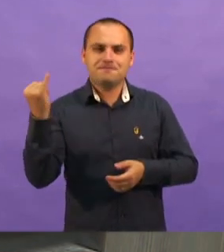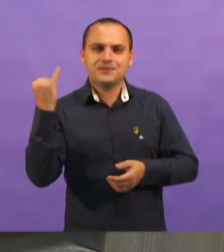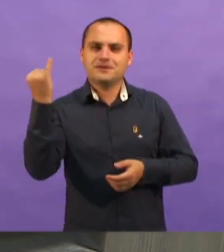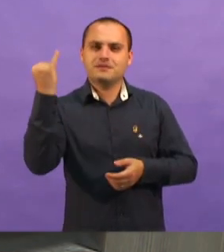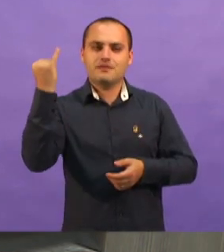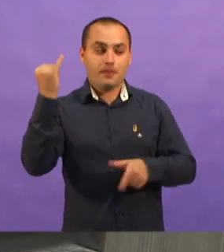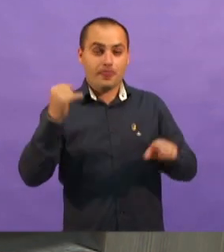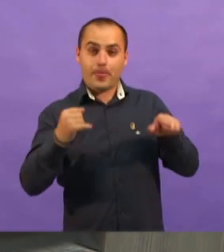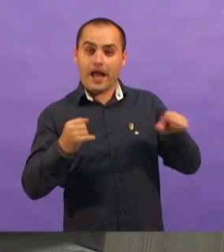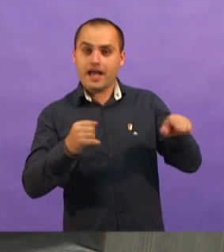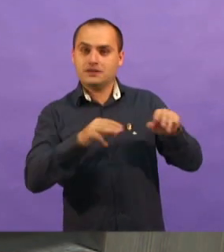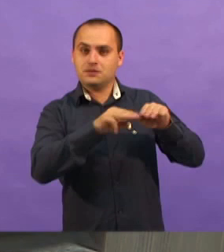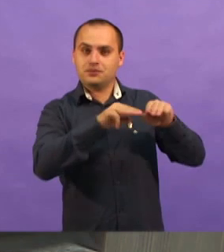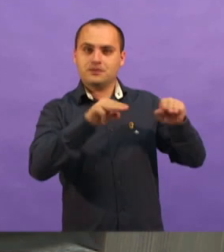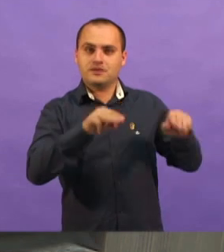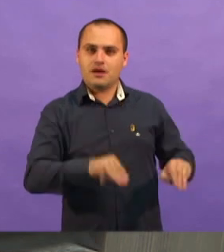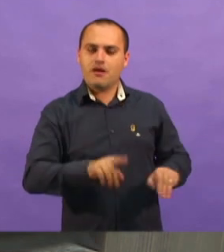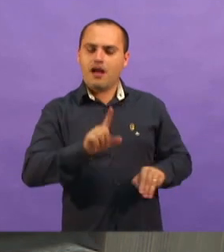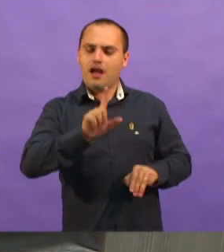até.